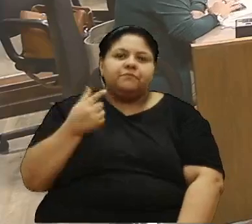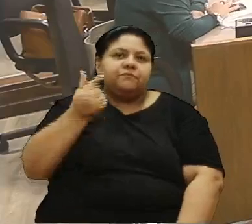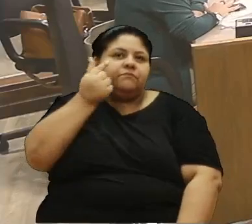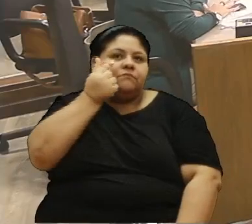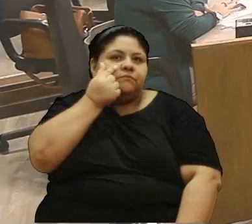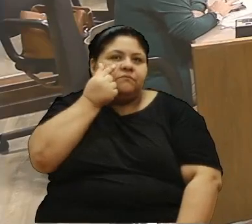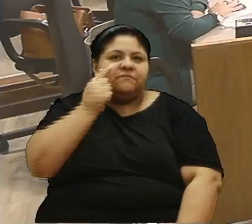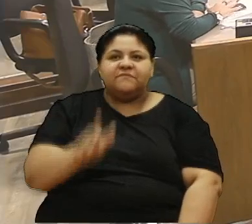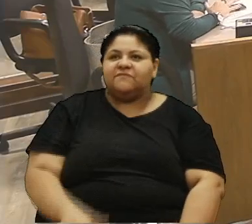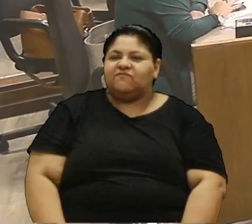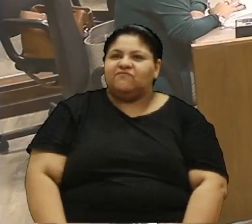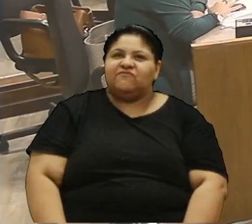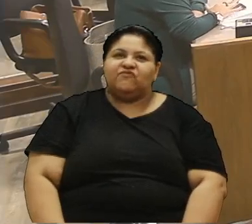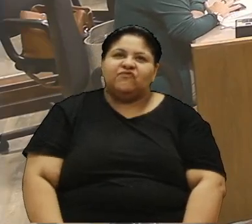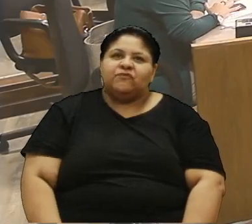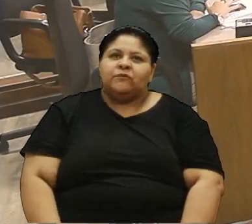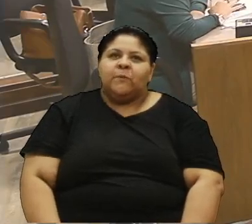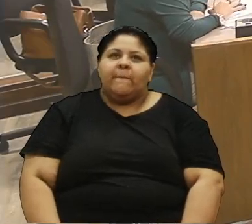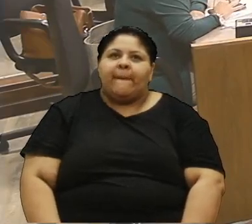Libardi.